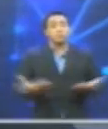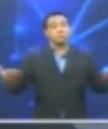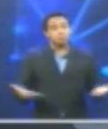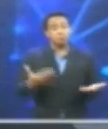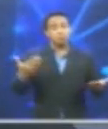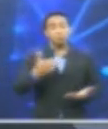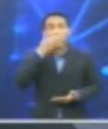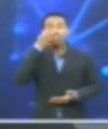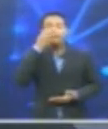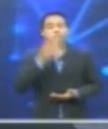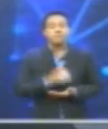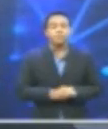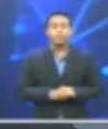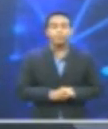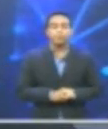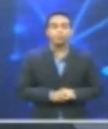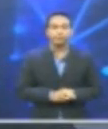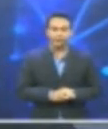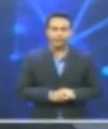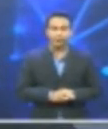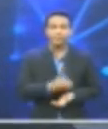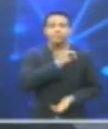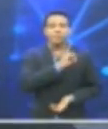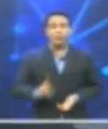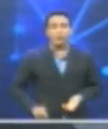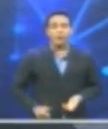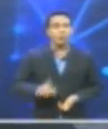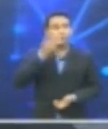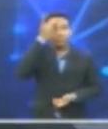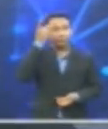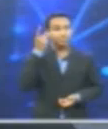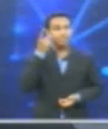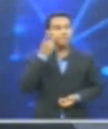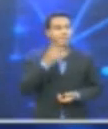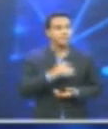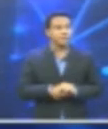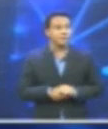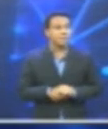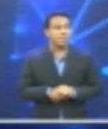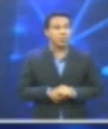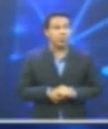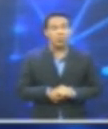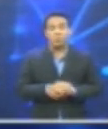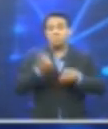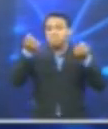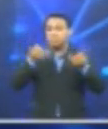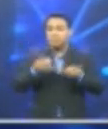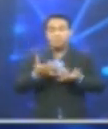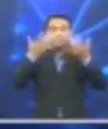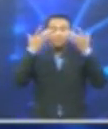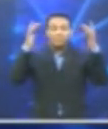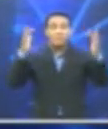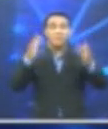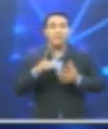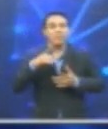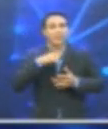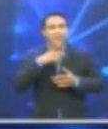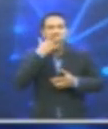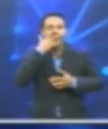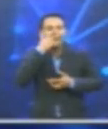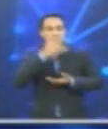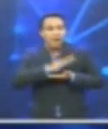Olha, o deputado Henrique, de forma inexplicável, ele tem um preconceito contra o cargo